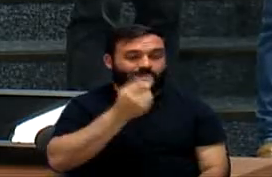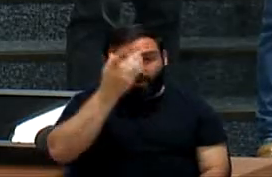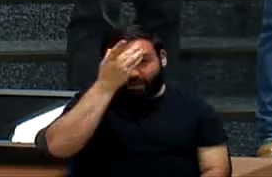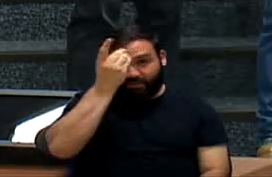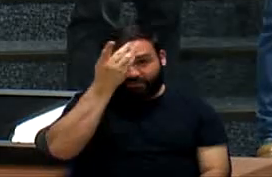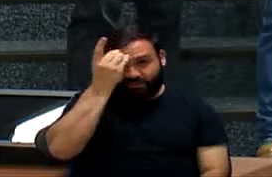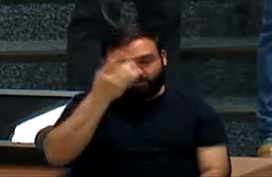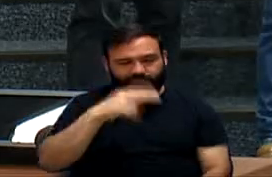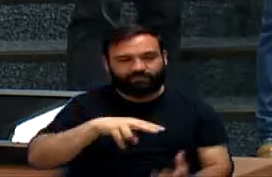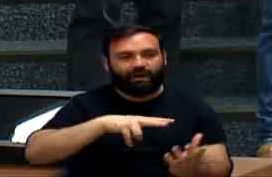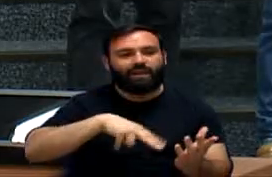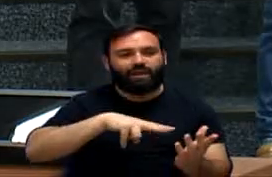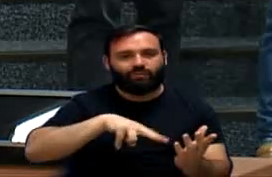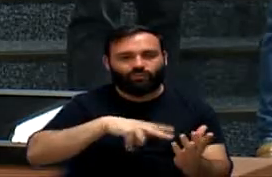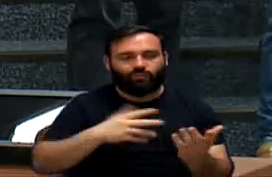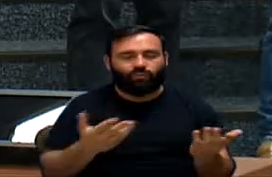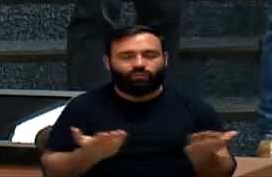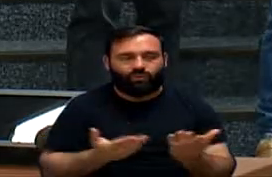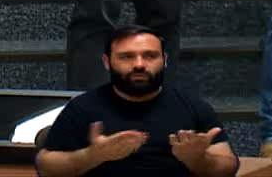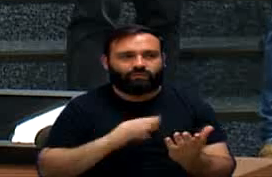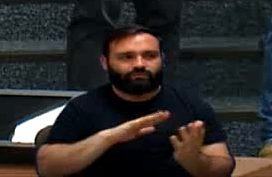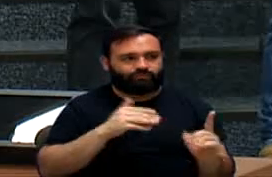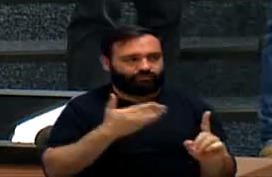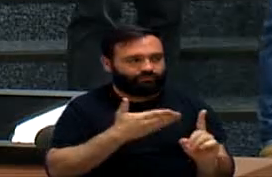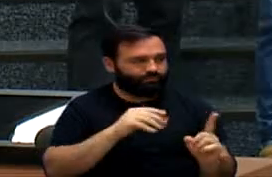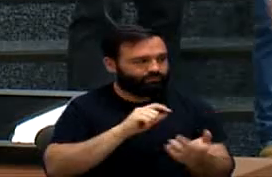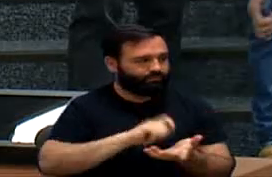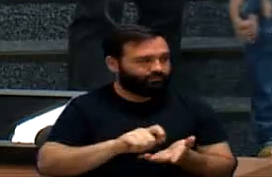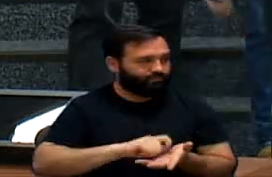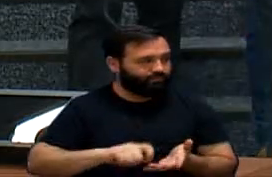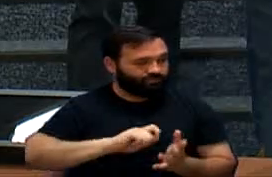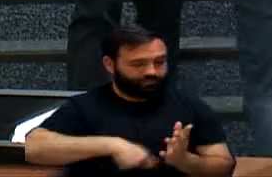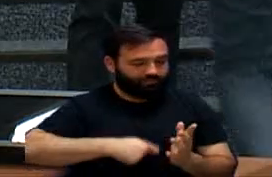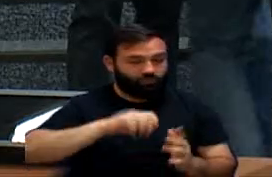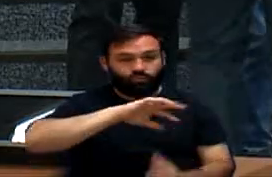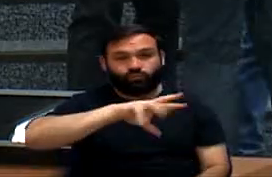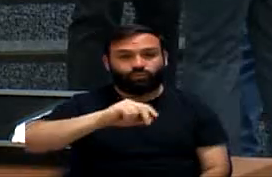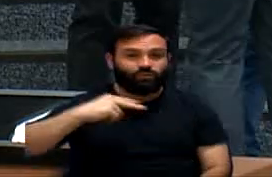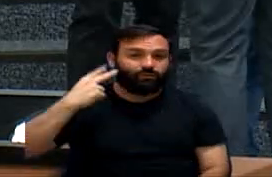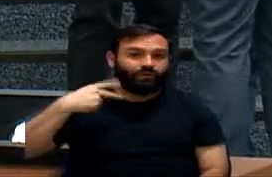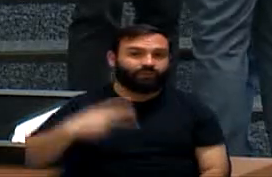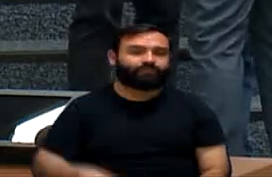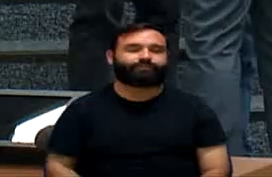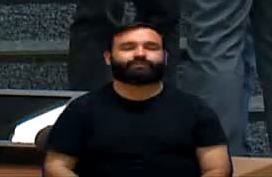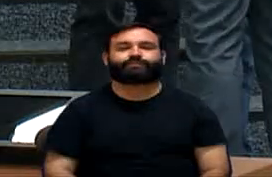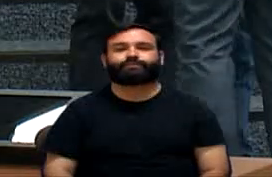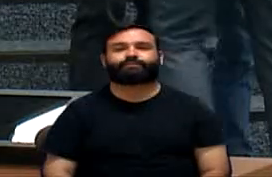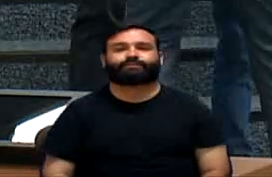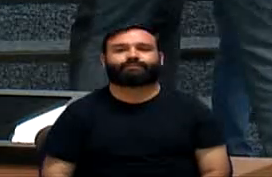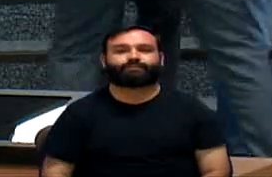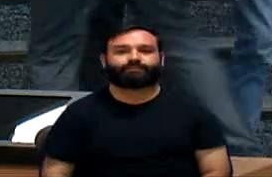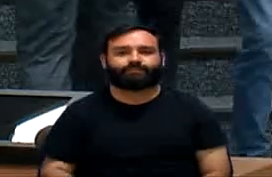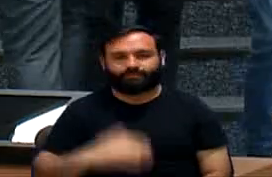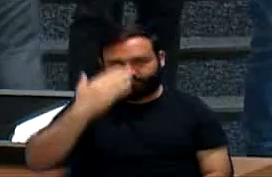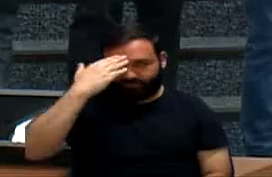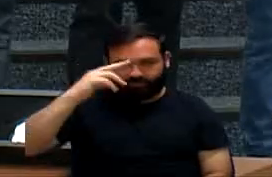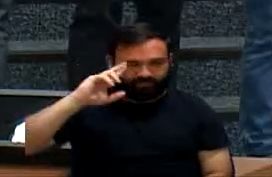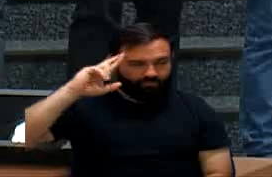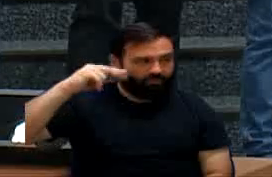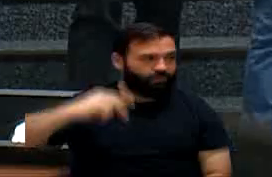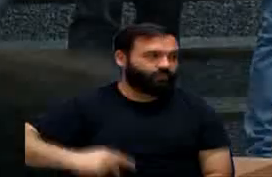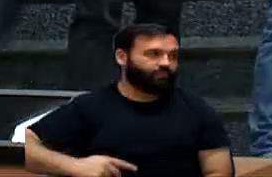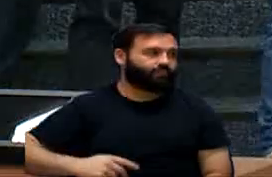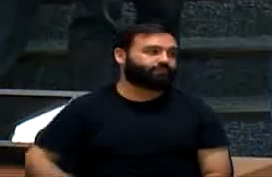nosso dyan Dantas aqui fazer a leitura dos votos de congratulações com a assinatura de todos Obrigado senhor